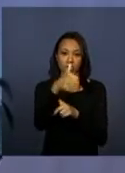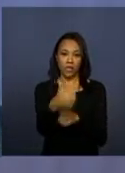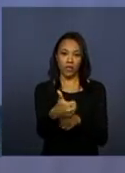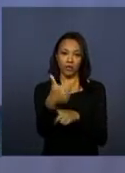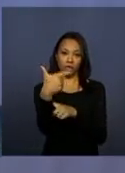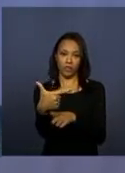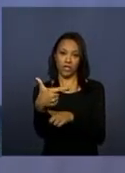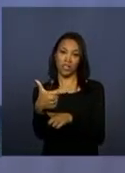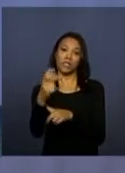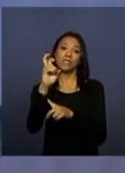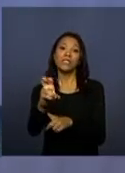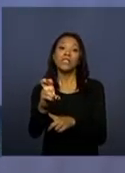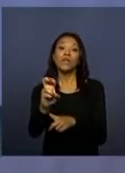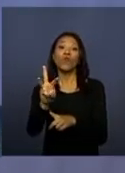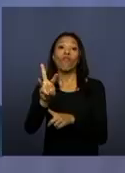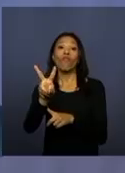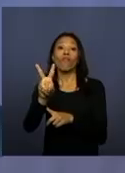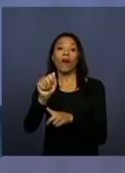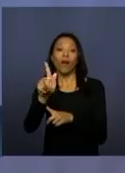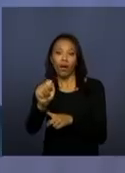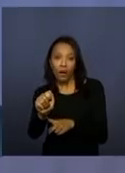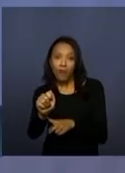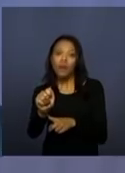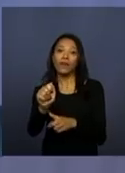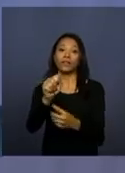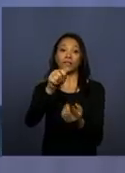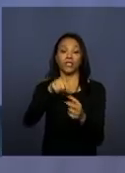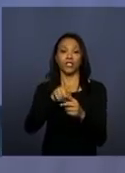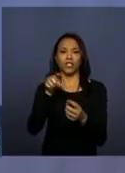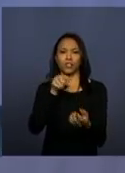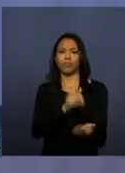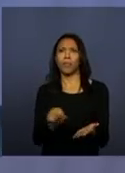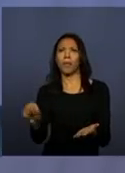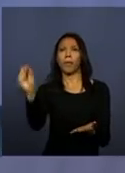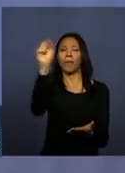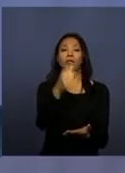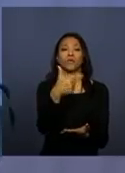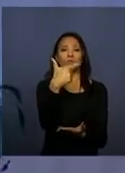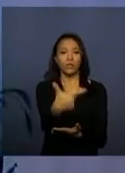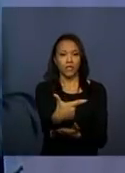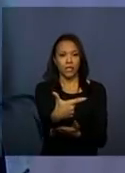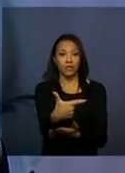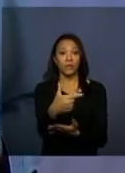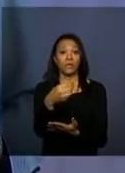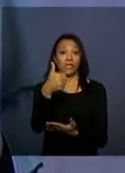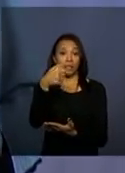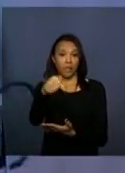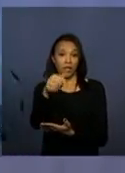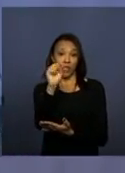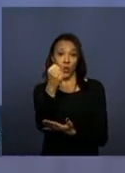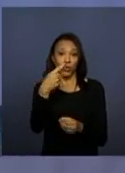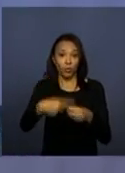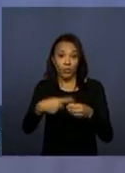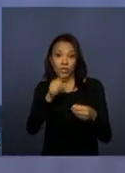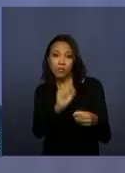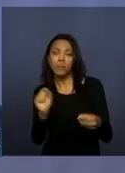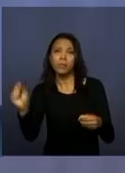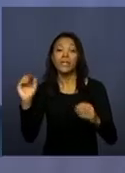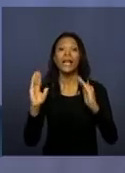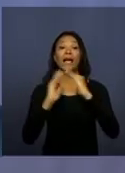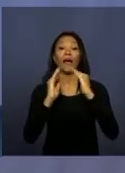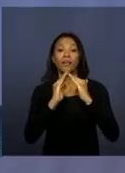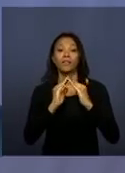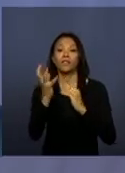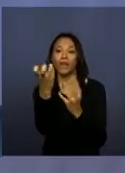28.125 vagas de acolhimento em 278 municípios. 10%